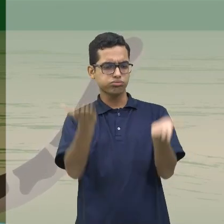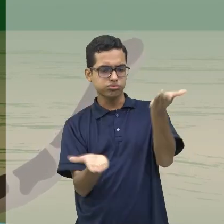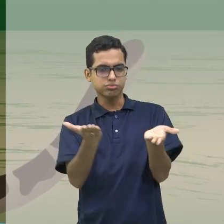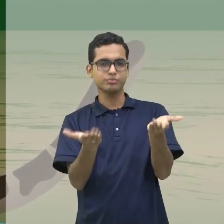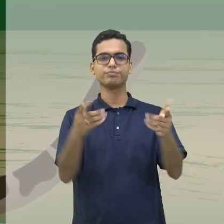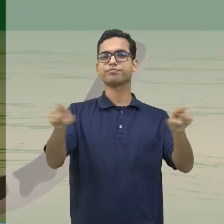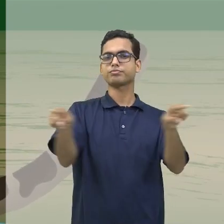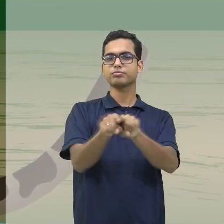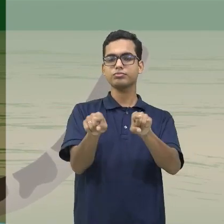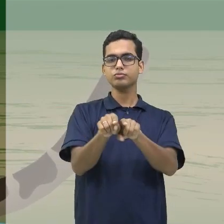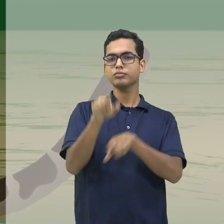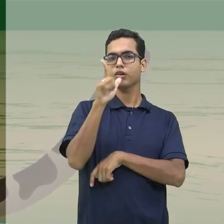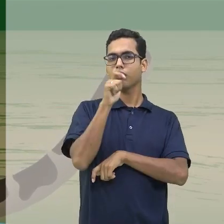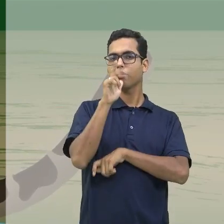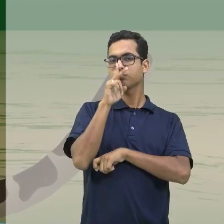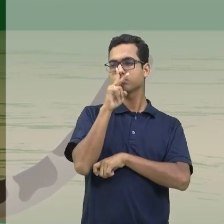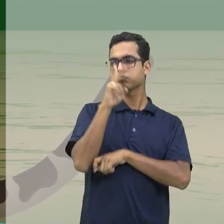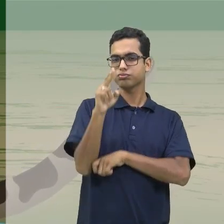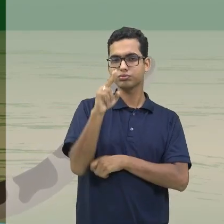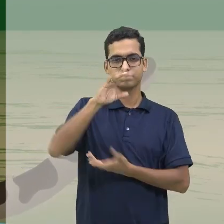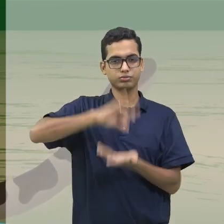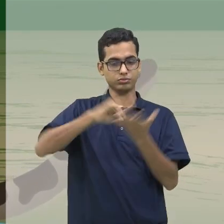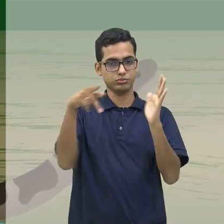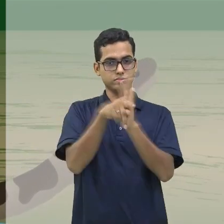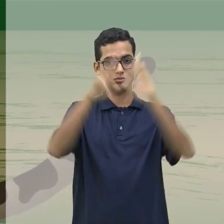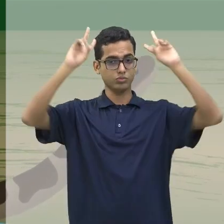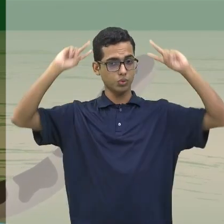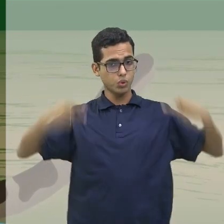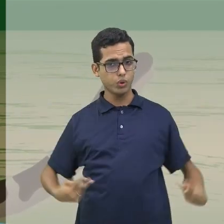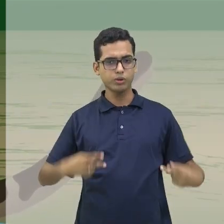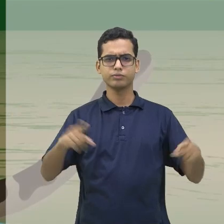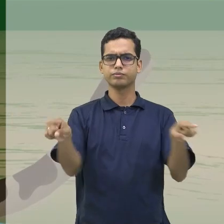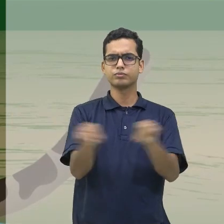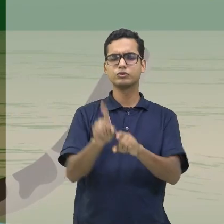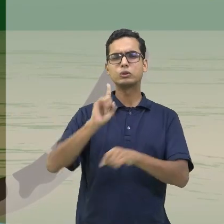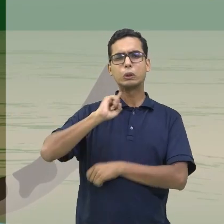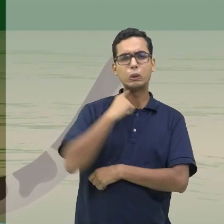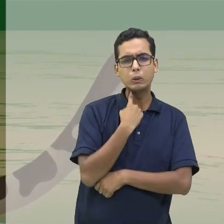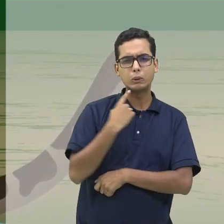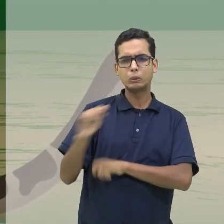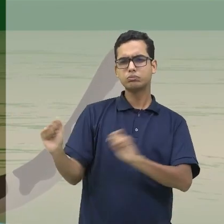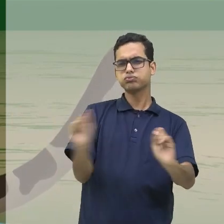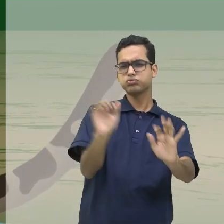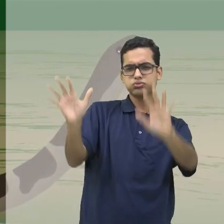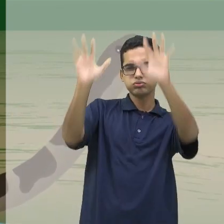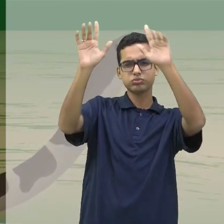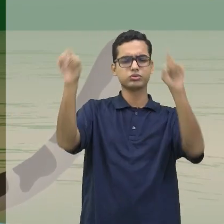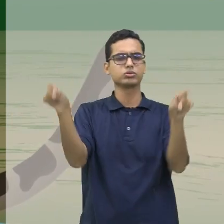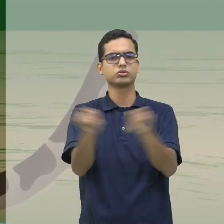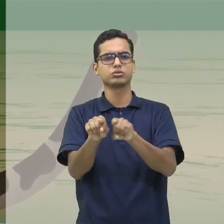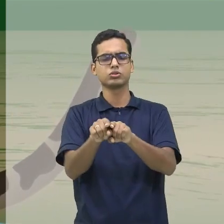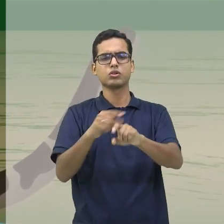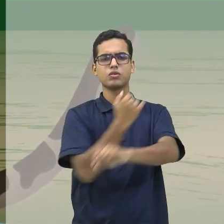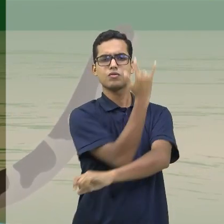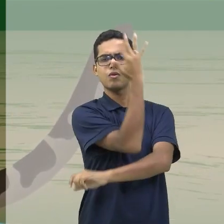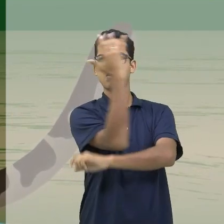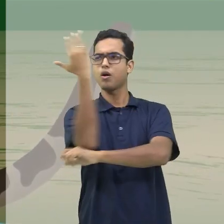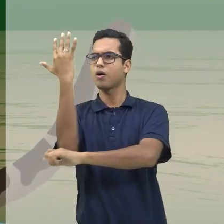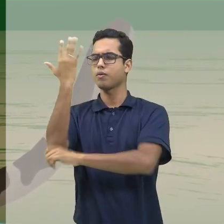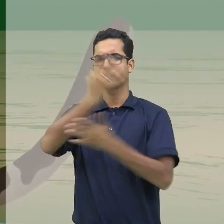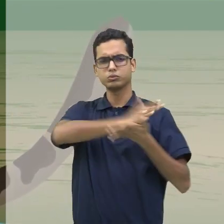da água. Quando os humanos poluem e destroem a floresta,